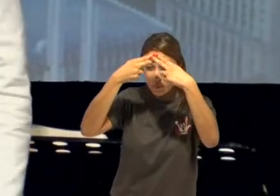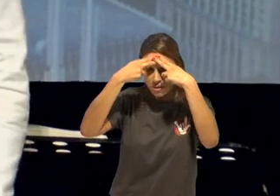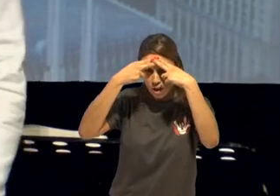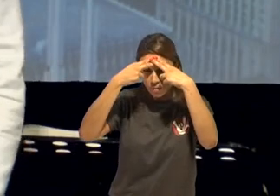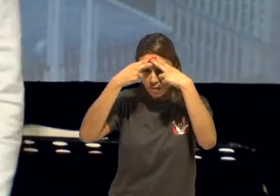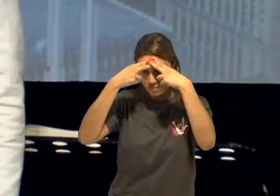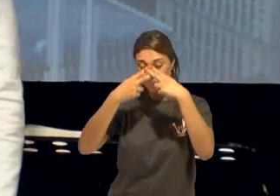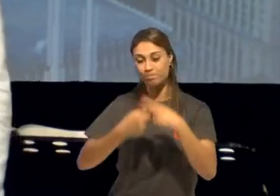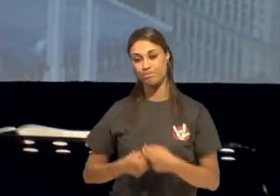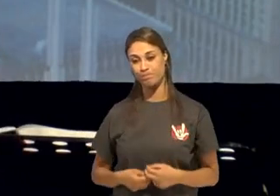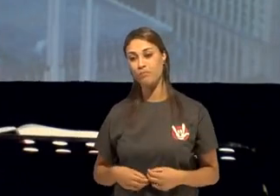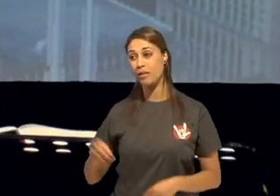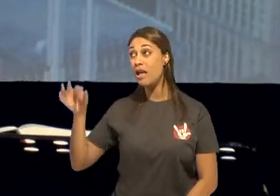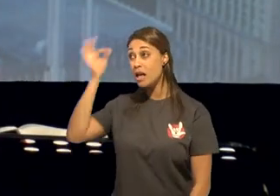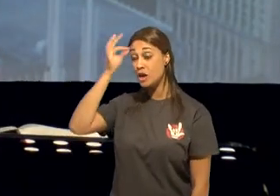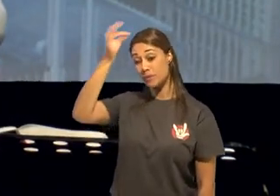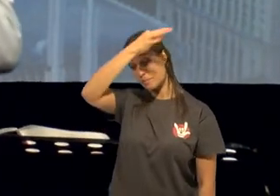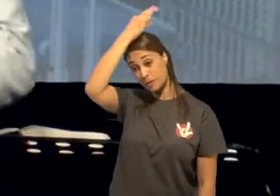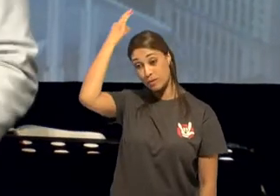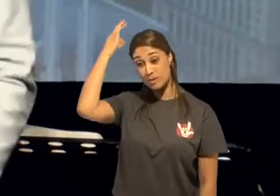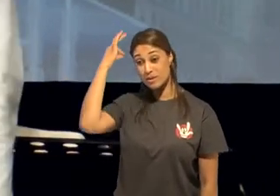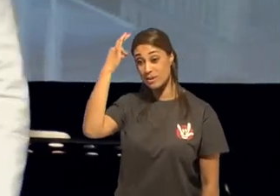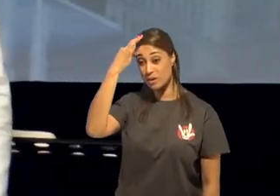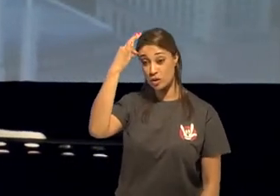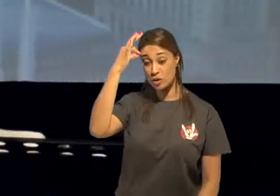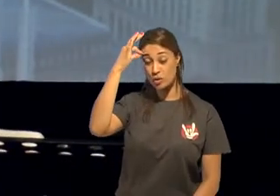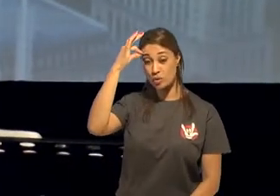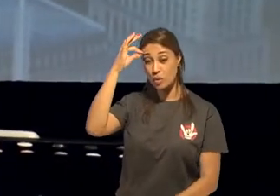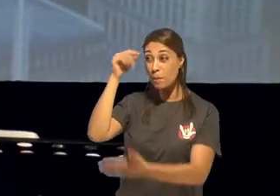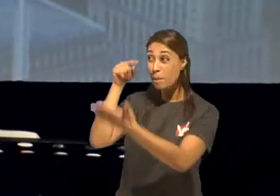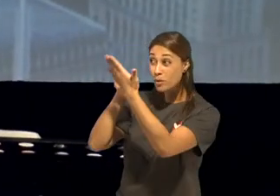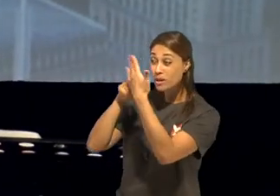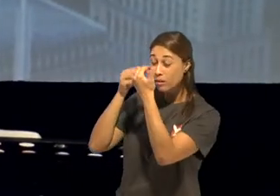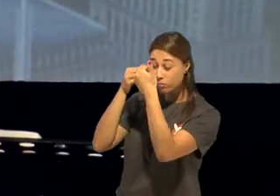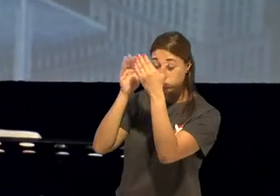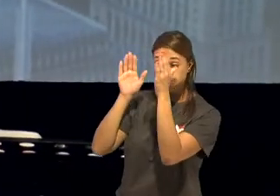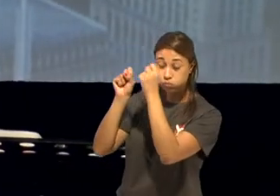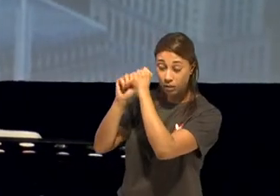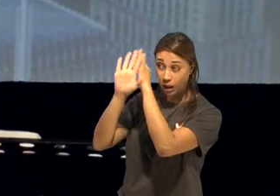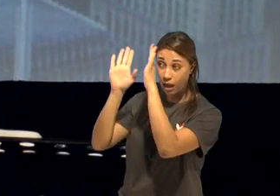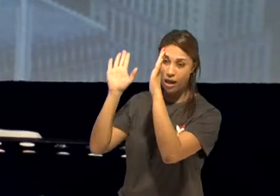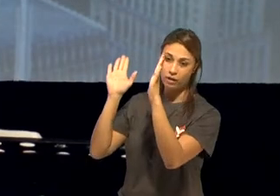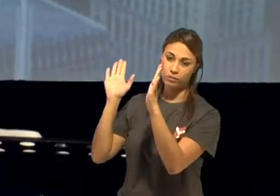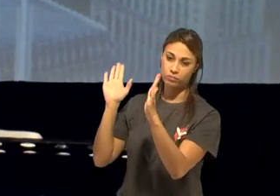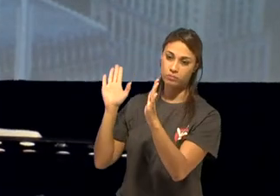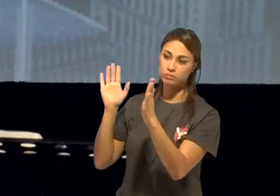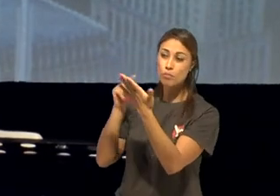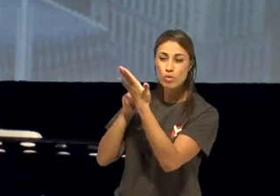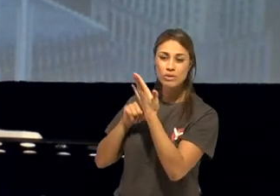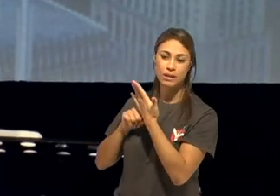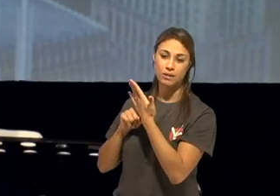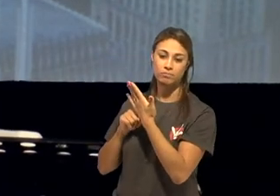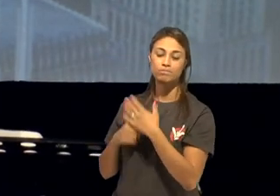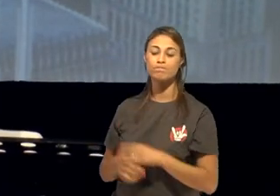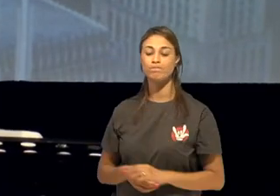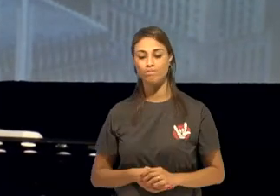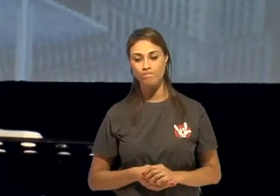Santo precisa trazer à luz. Eu quero falar de mim também. Meu irmão, quantas vezes eu me sinto